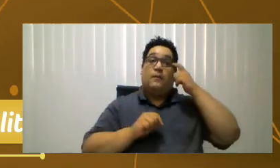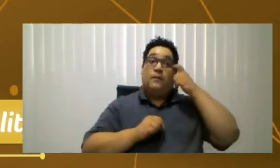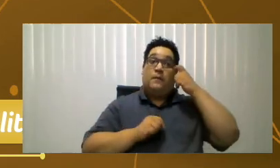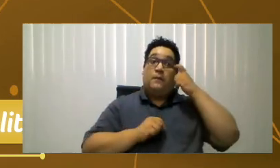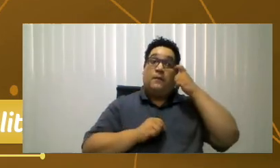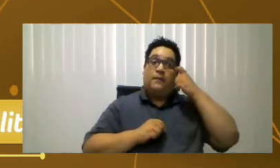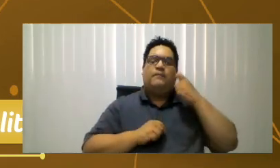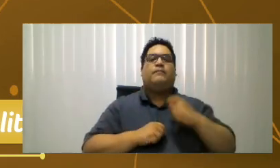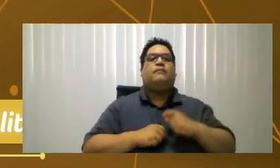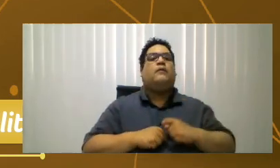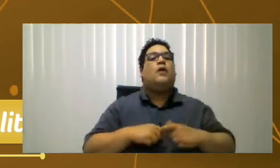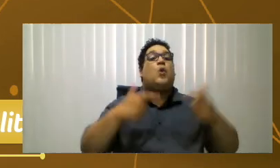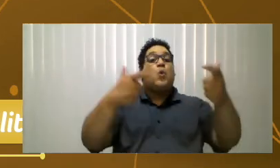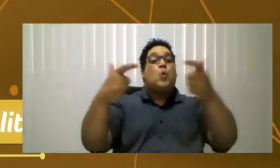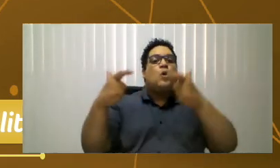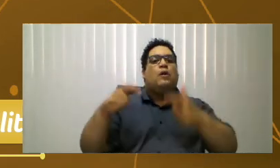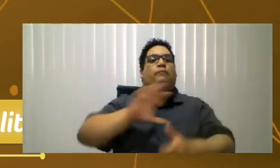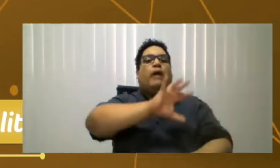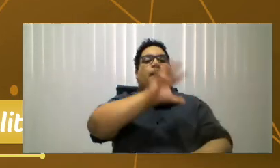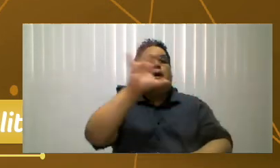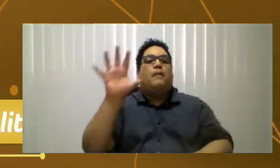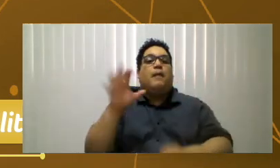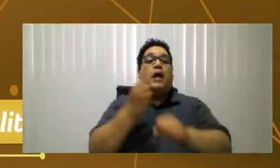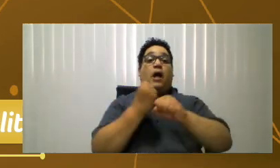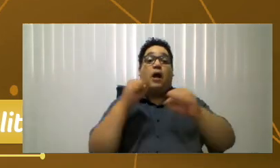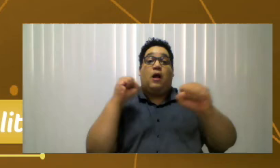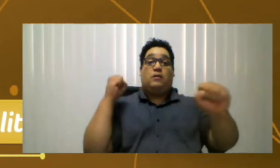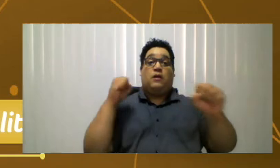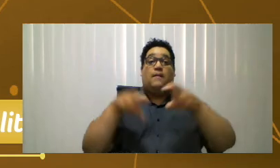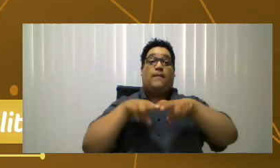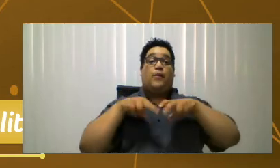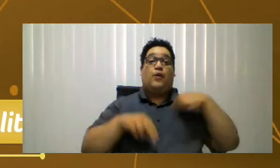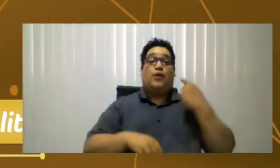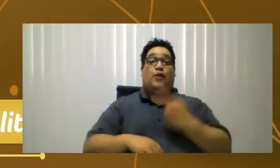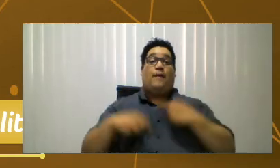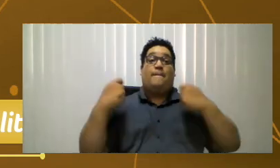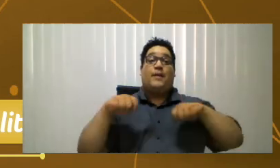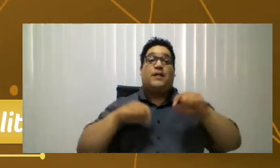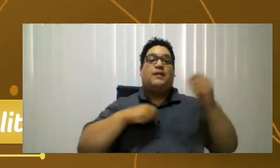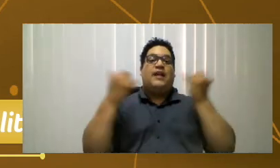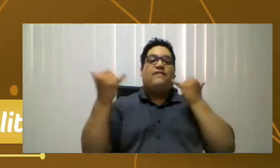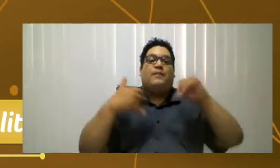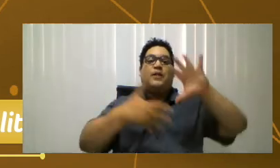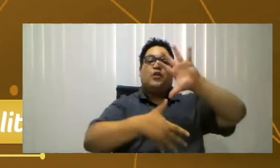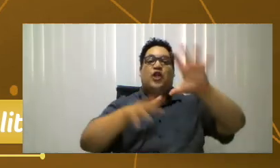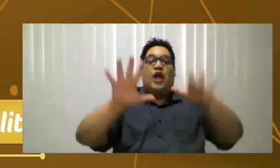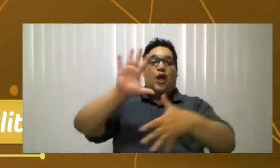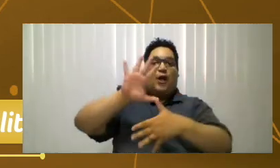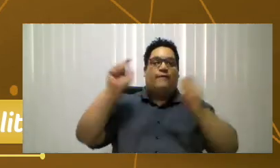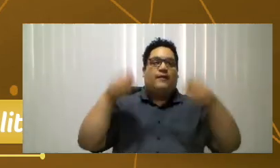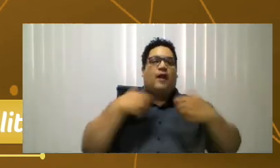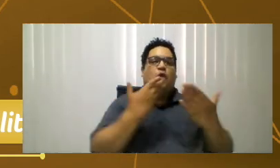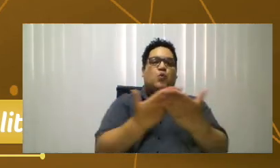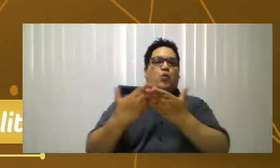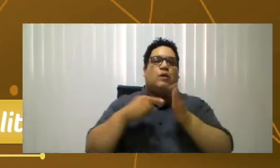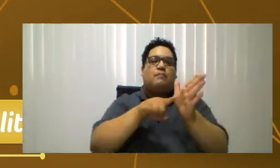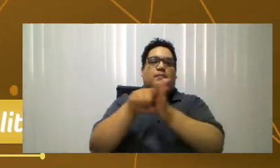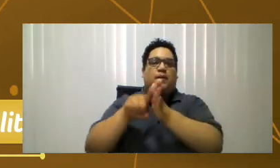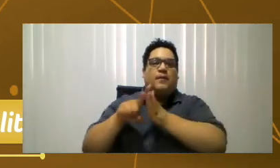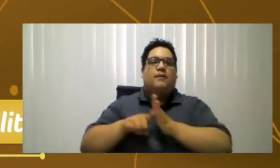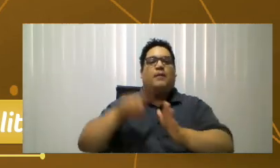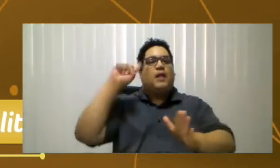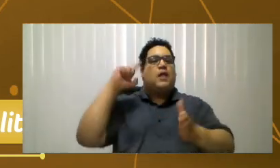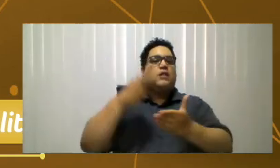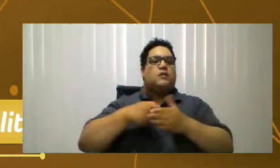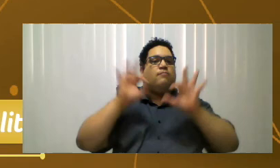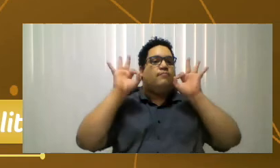grande, e para isso a gente tem que ter informação geográfica para poder fazer os estudos, para poder tomar a decisão mais